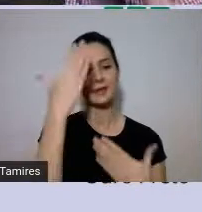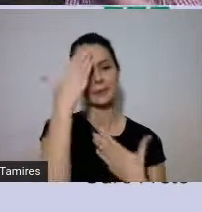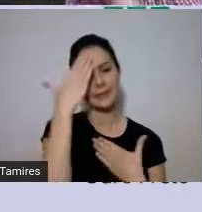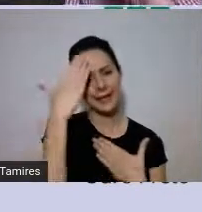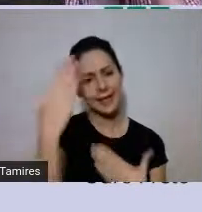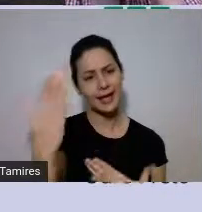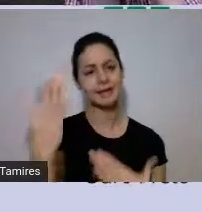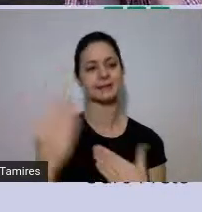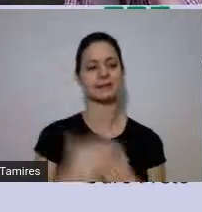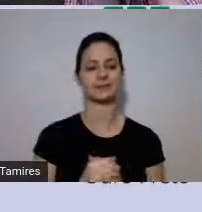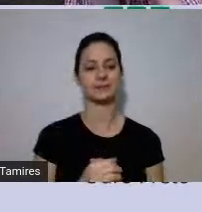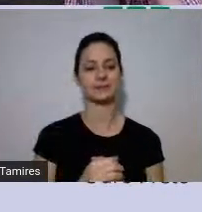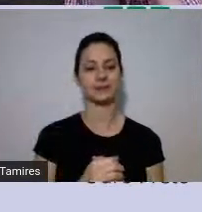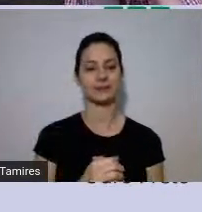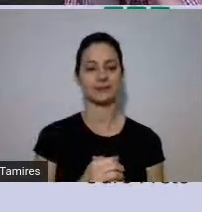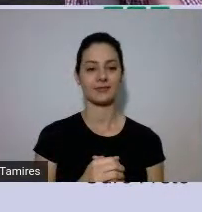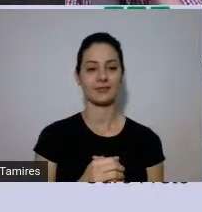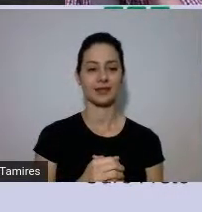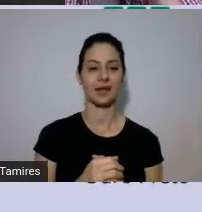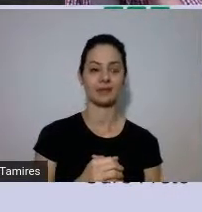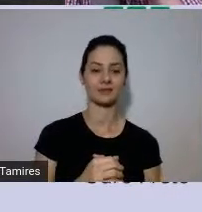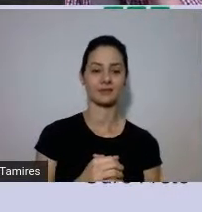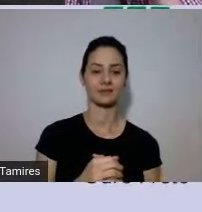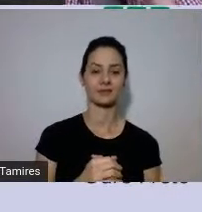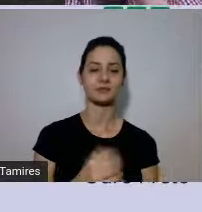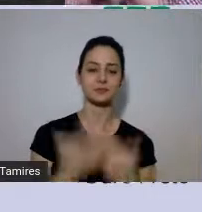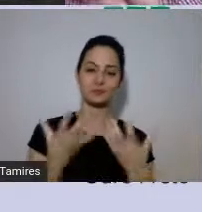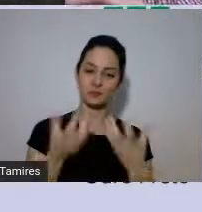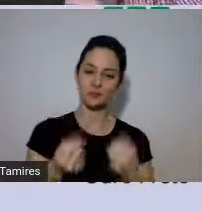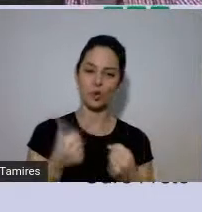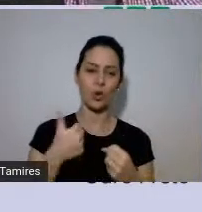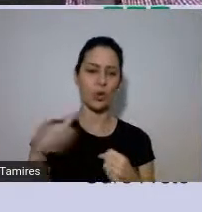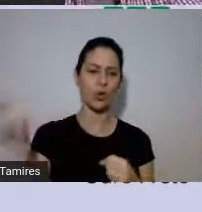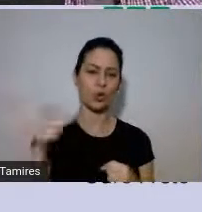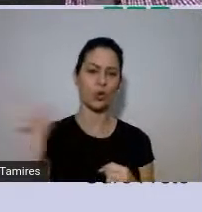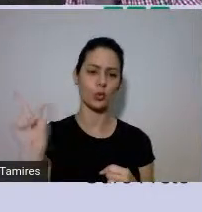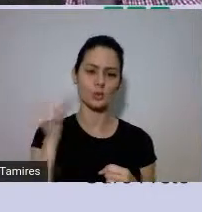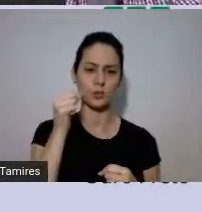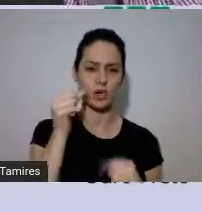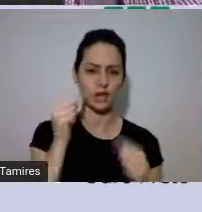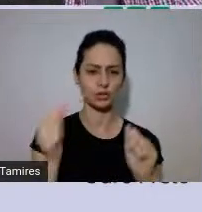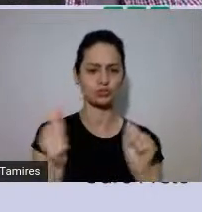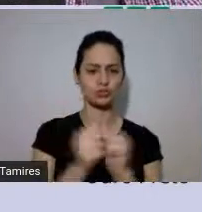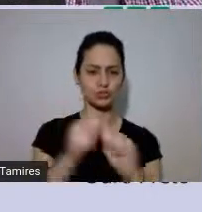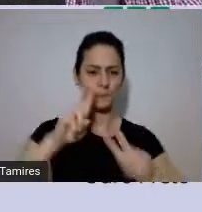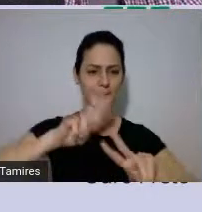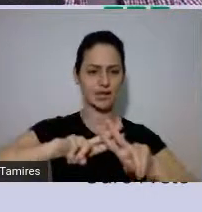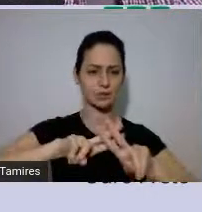ouvidas com relação à outra senhora que estava presa. Pode passar, por favor, Lu.